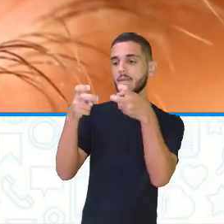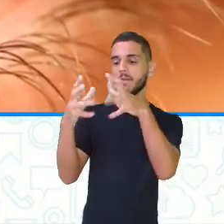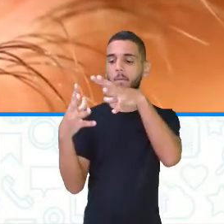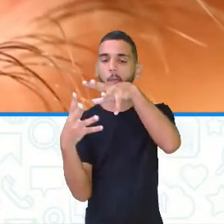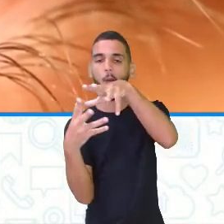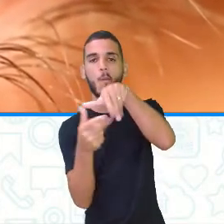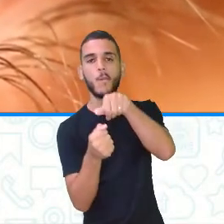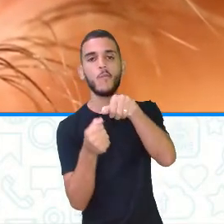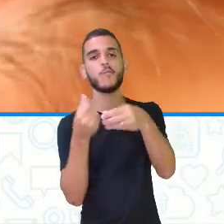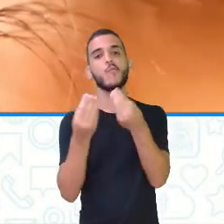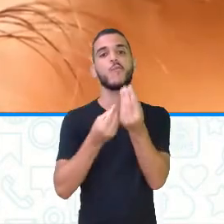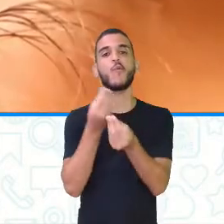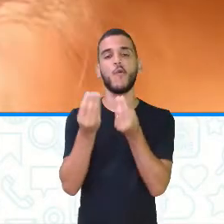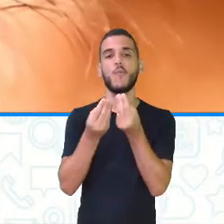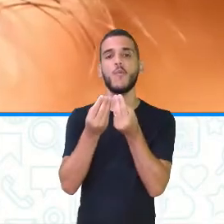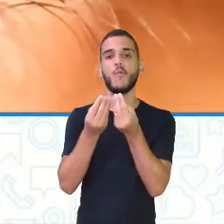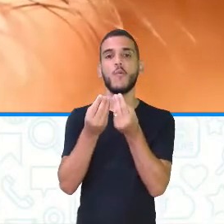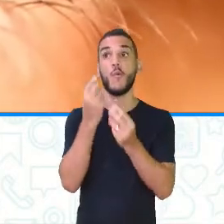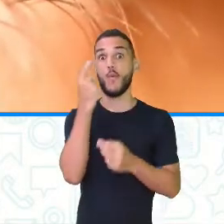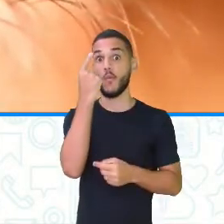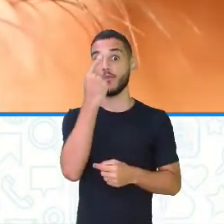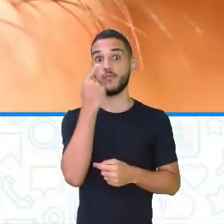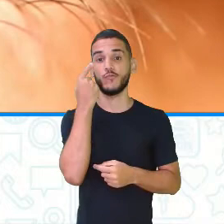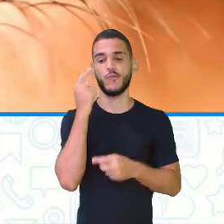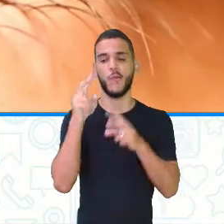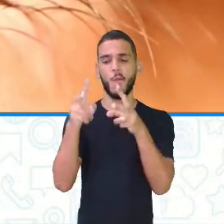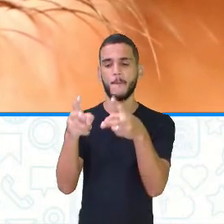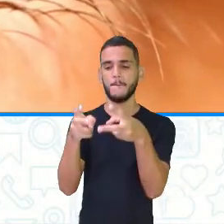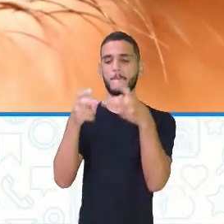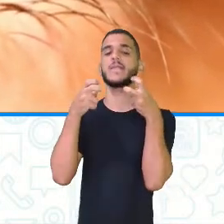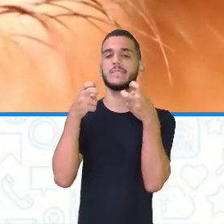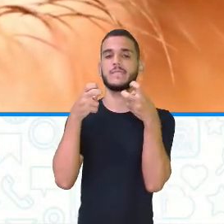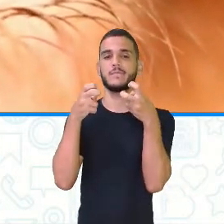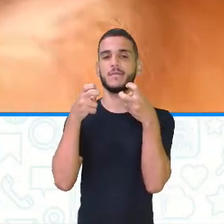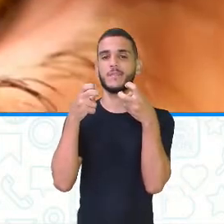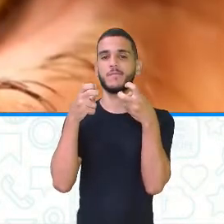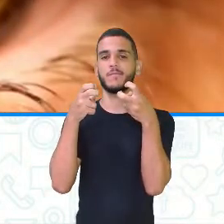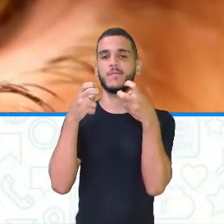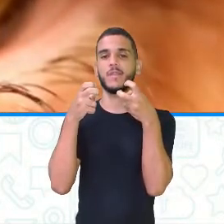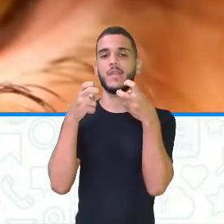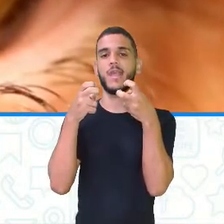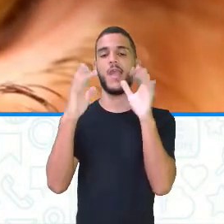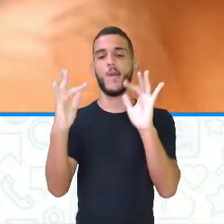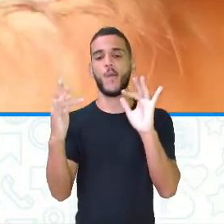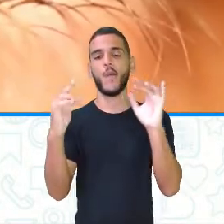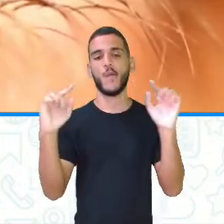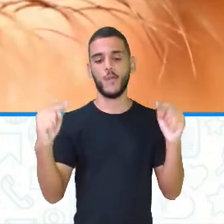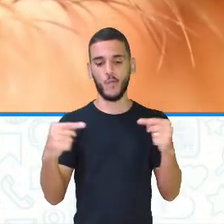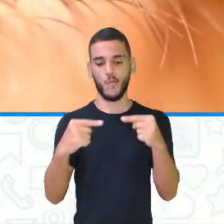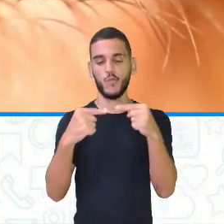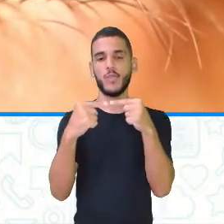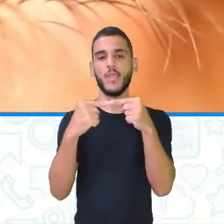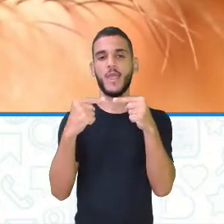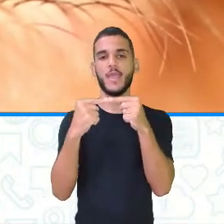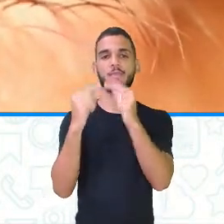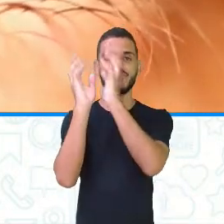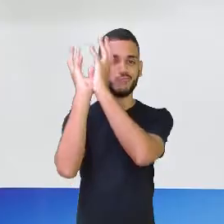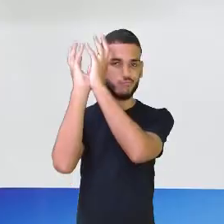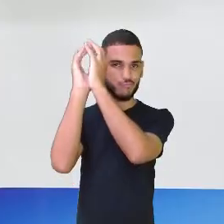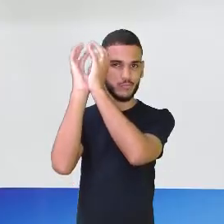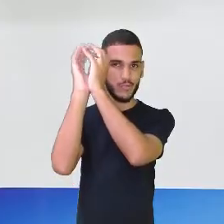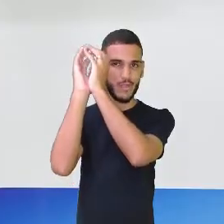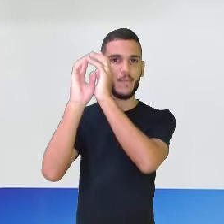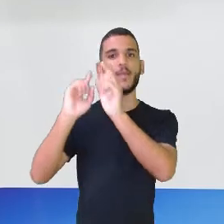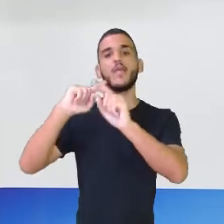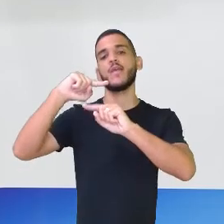olhos. Os olhos conseguem captar essas imagens e passar para o nosso cérebro, e lá ele faz toda essa transformação